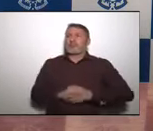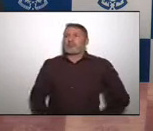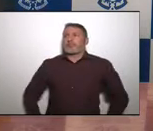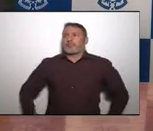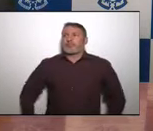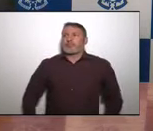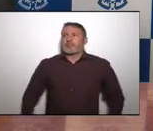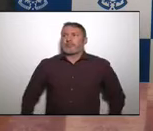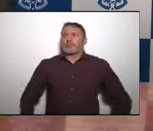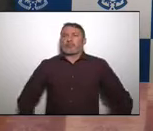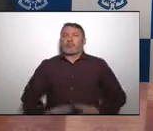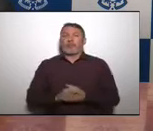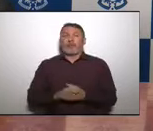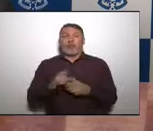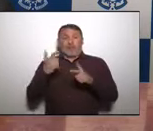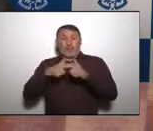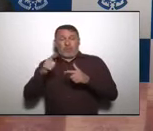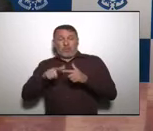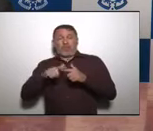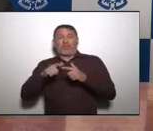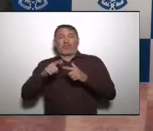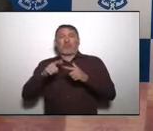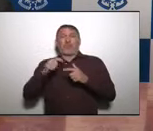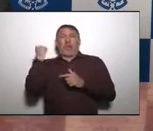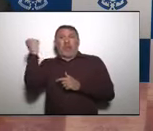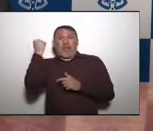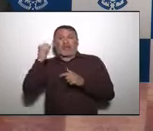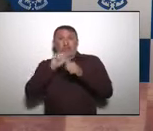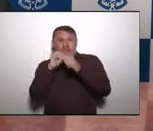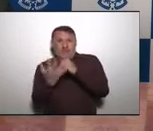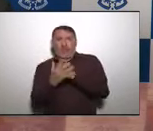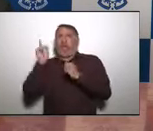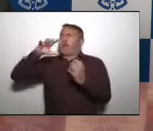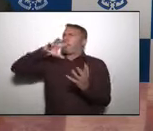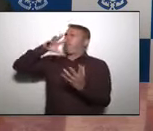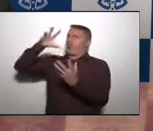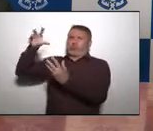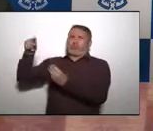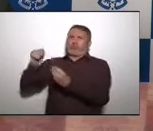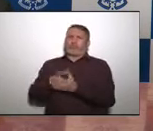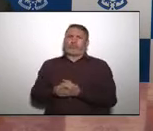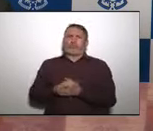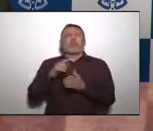Essa crise é mundial. Vocês acham que a cidade de Nova York